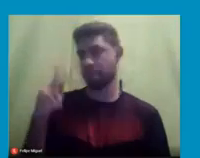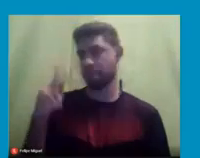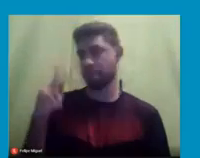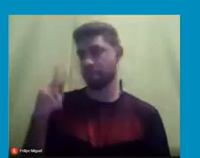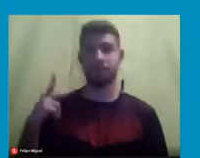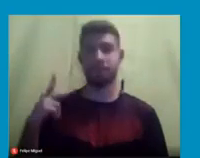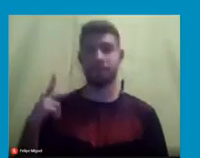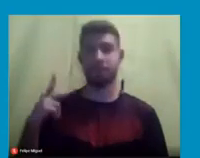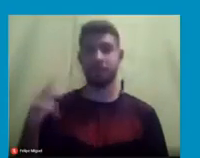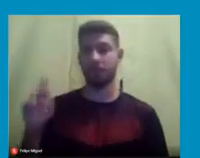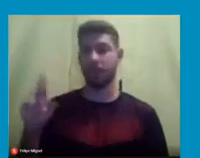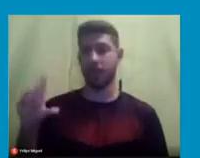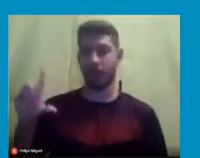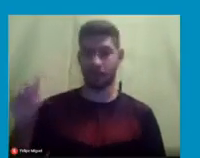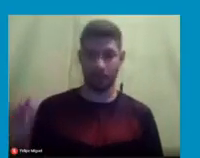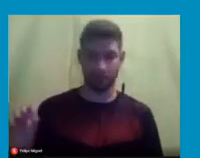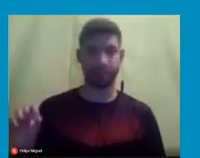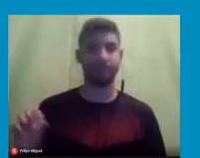Realmente,